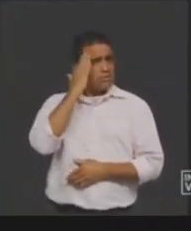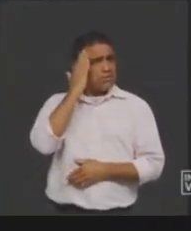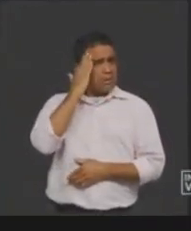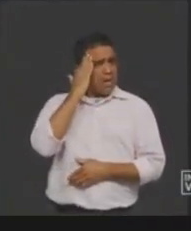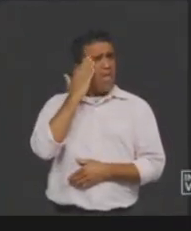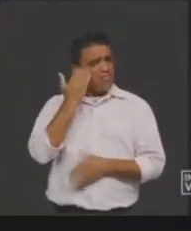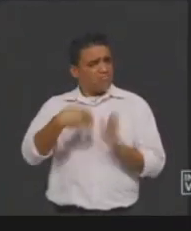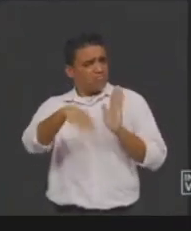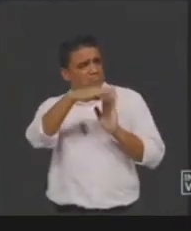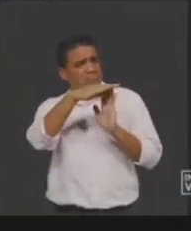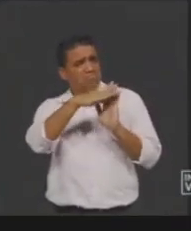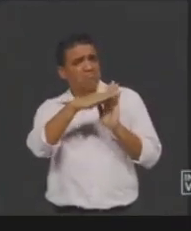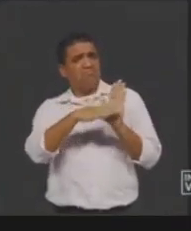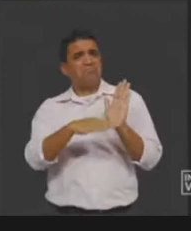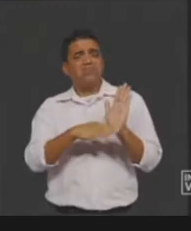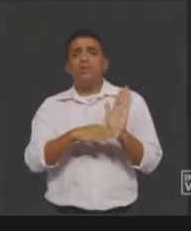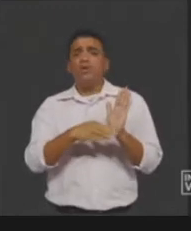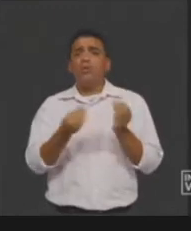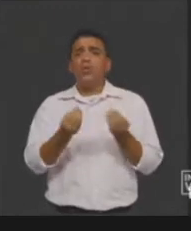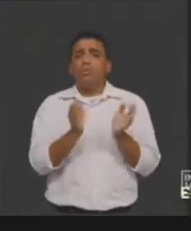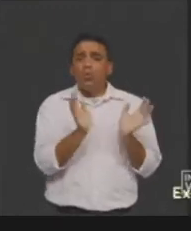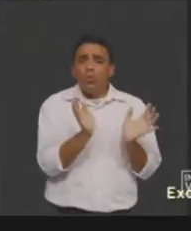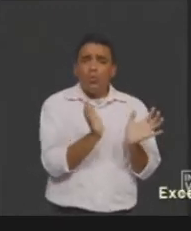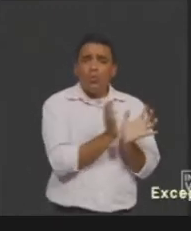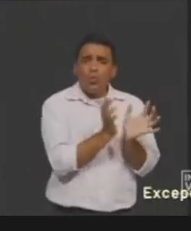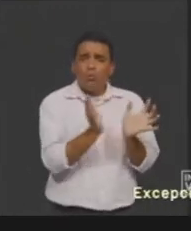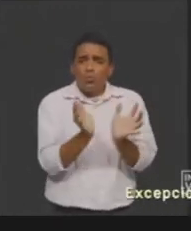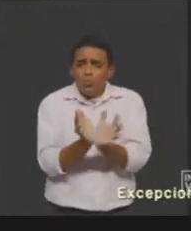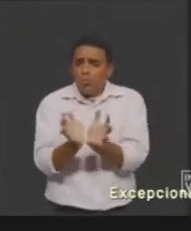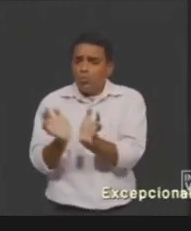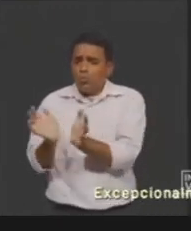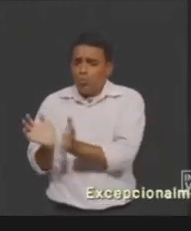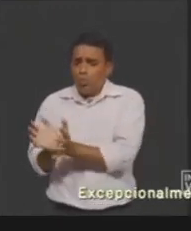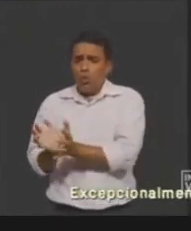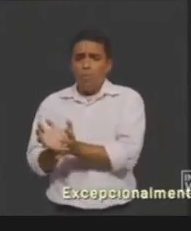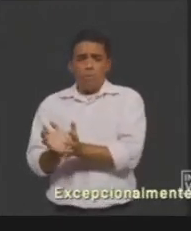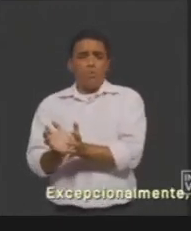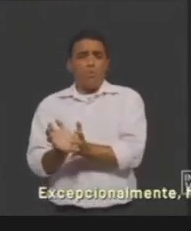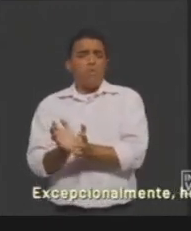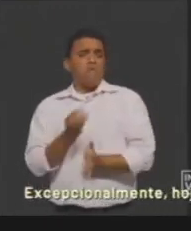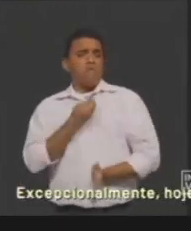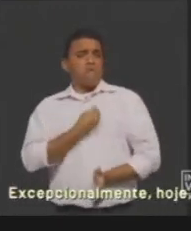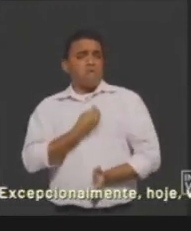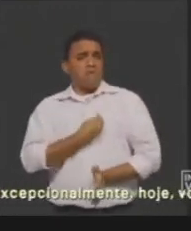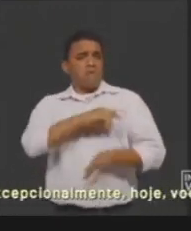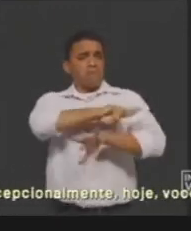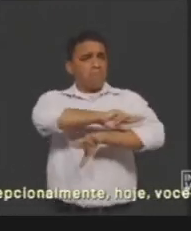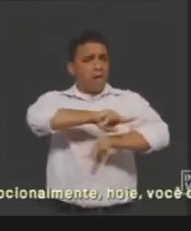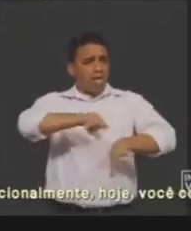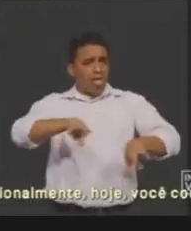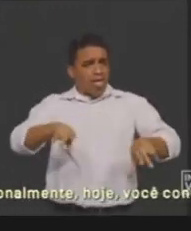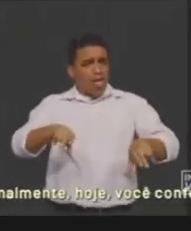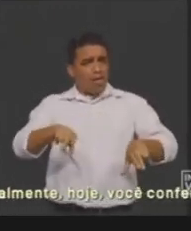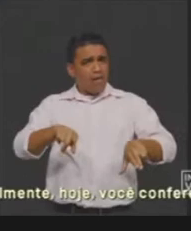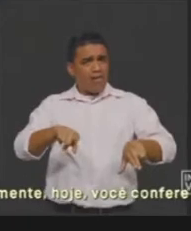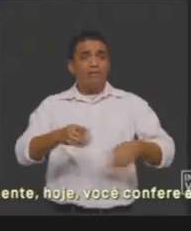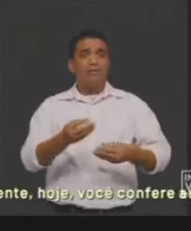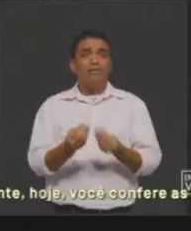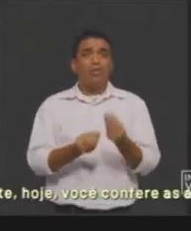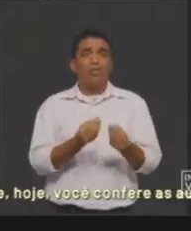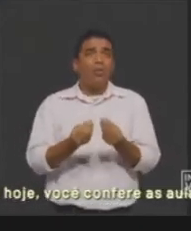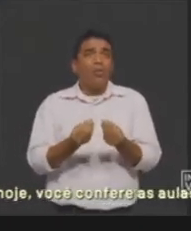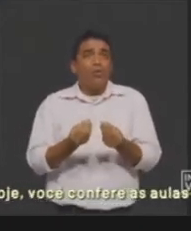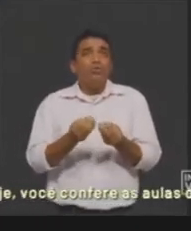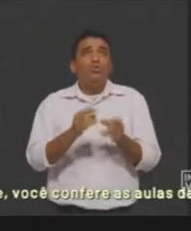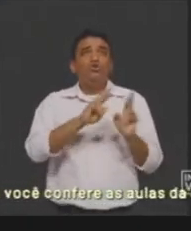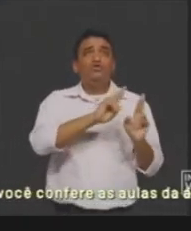critérios utilizados para o agrupamento dos seres vivos e permitir que você possa também compreender os diferentes modos